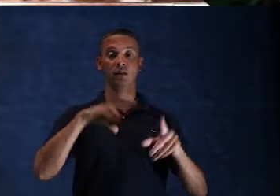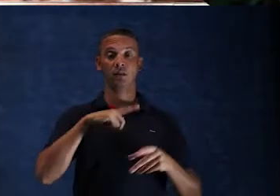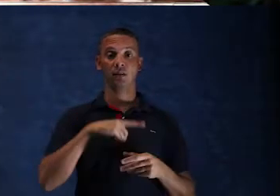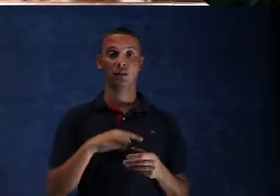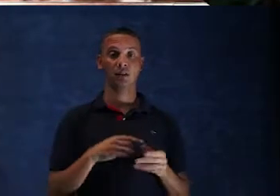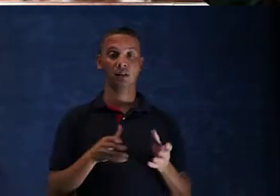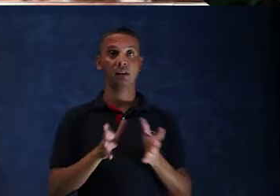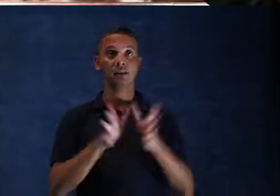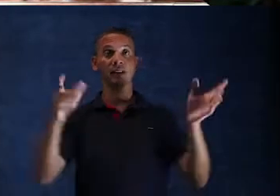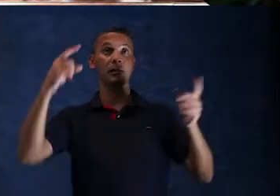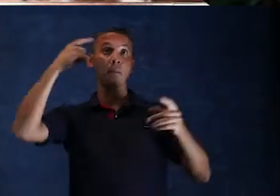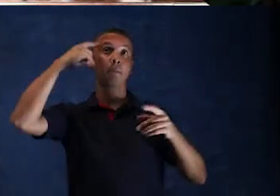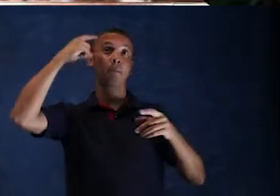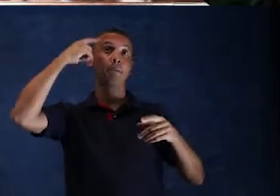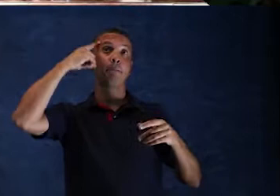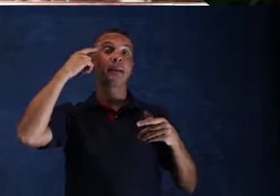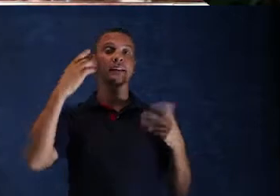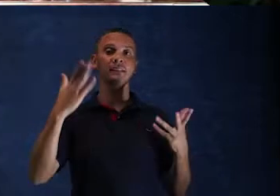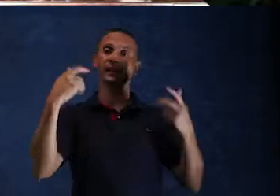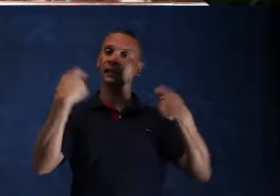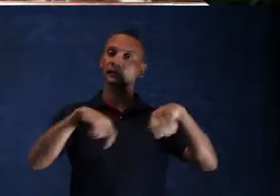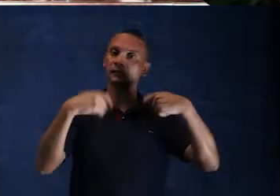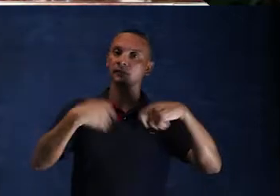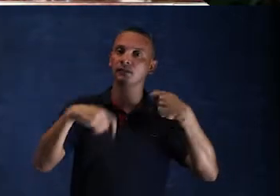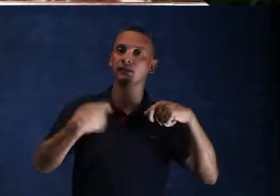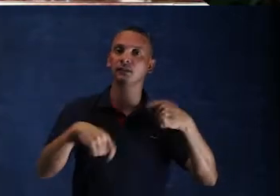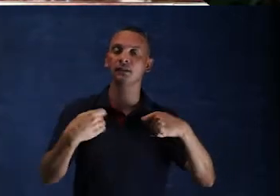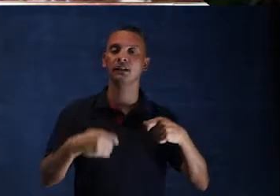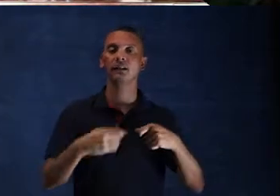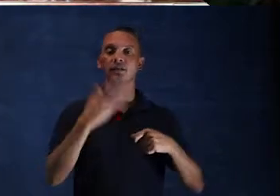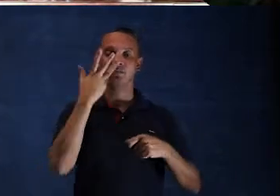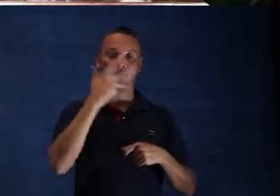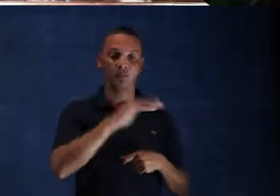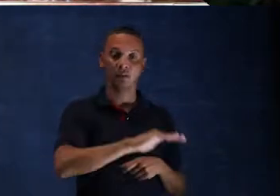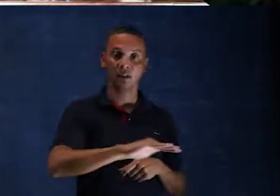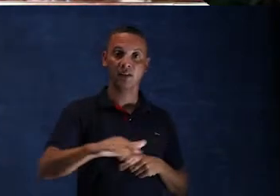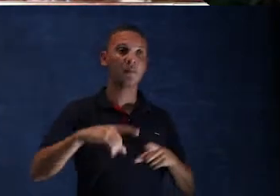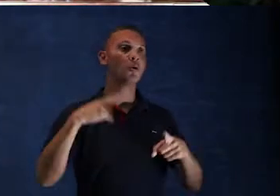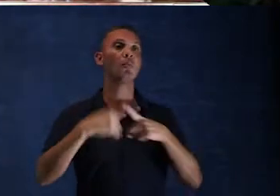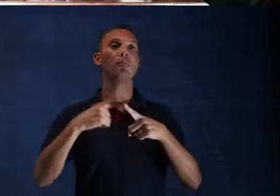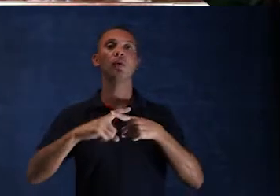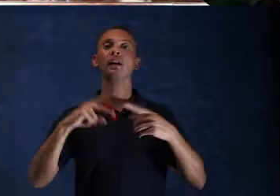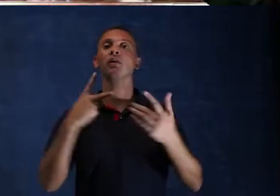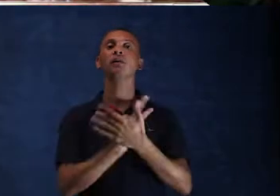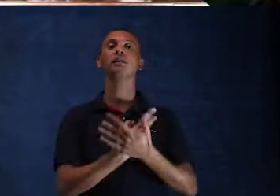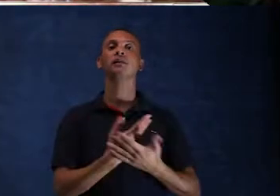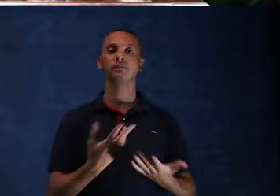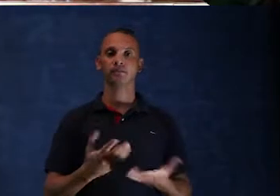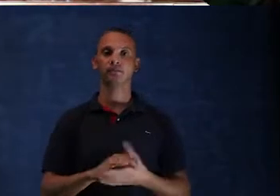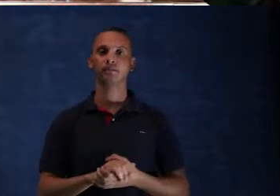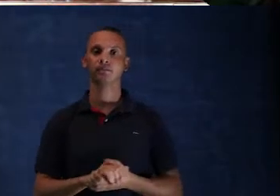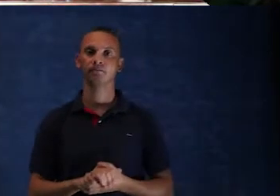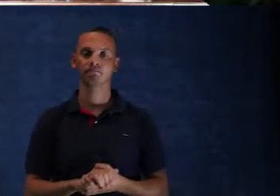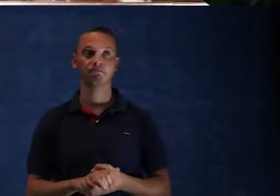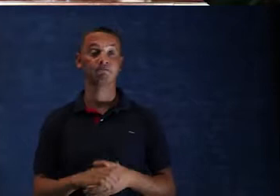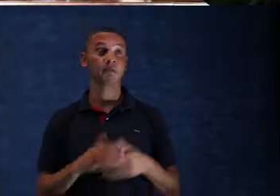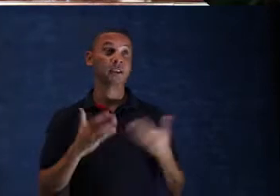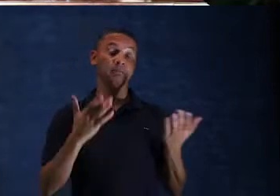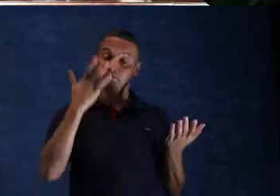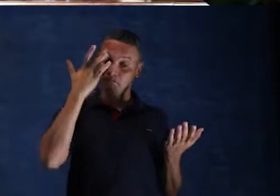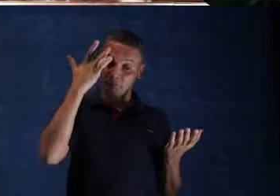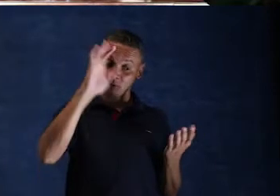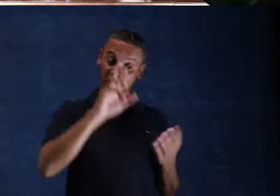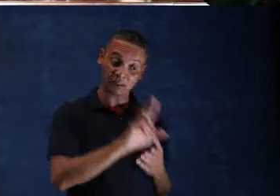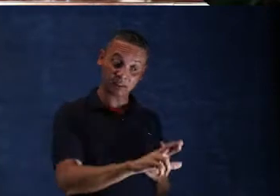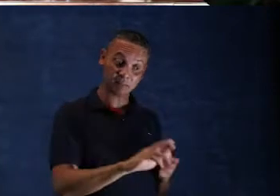espaço mesmo de pensar a necessidade desse crime e o porquê ele acontece. Não sei se eu tenho resposta. Acho